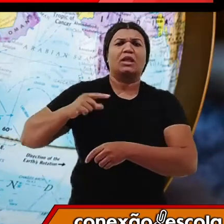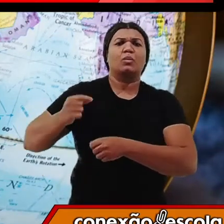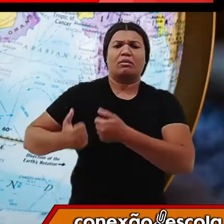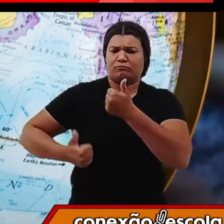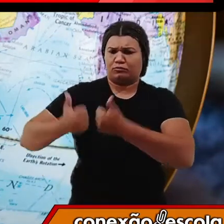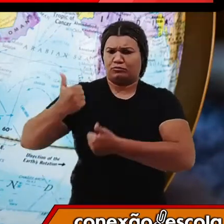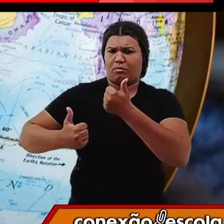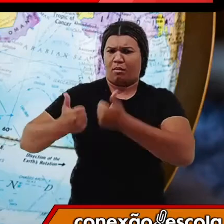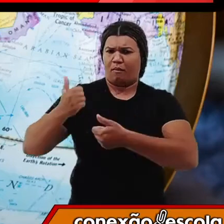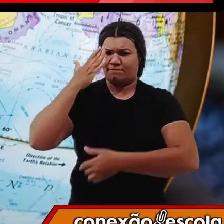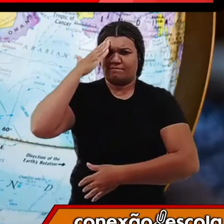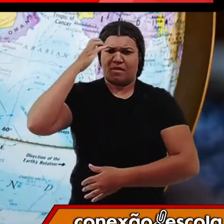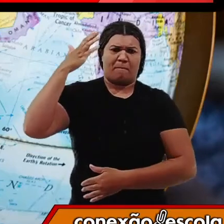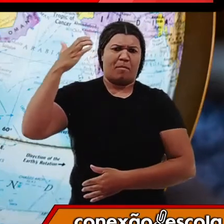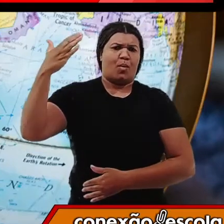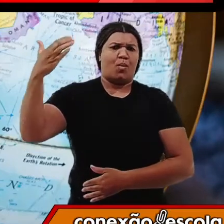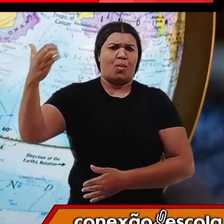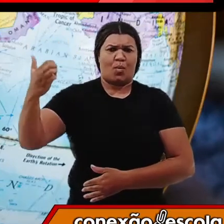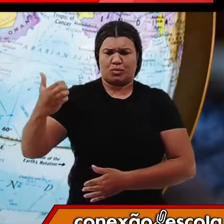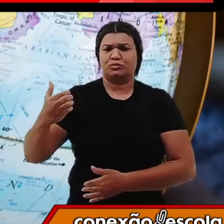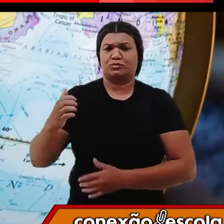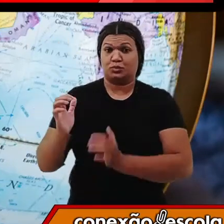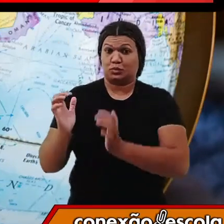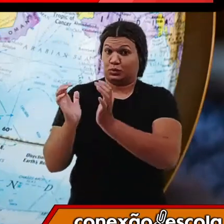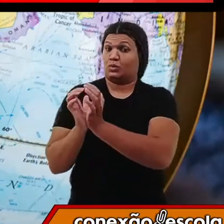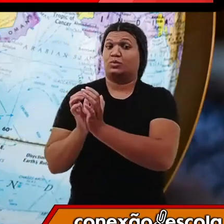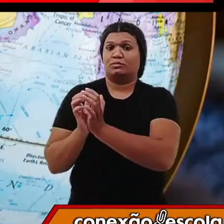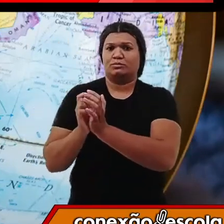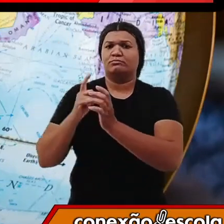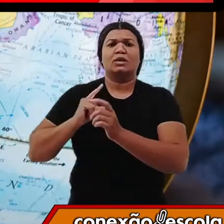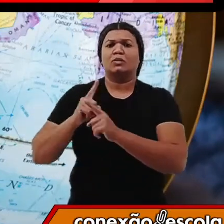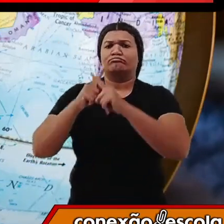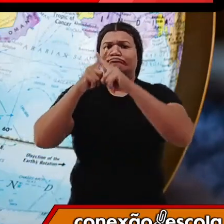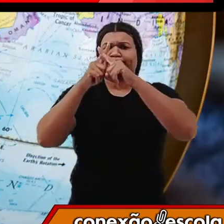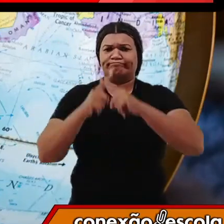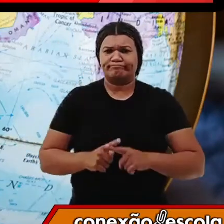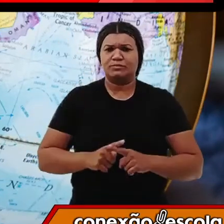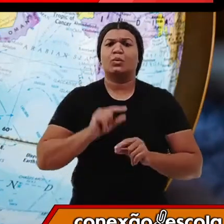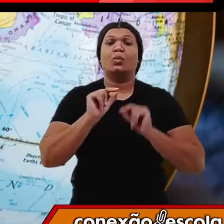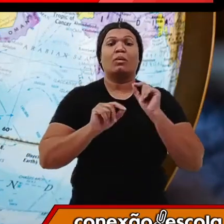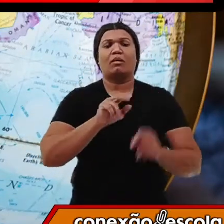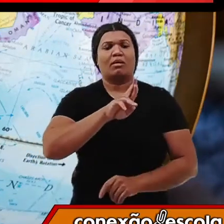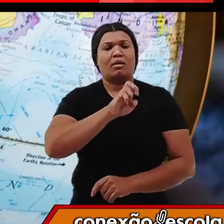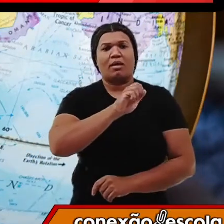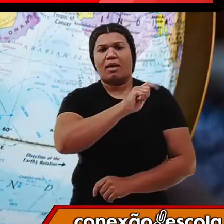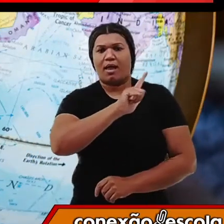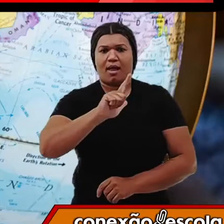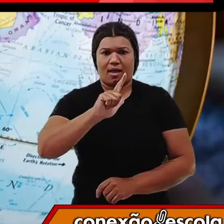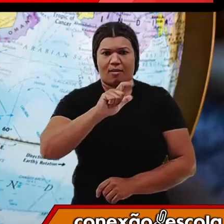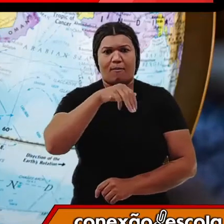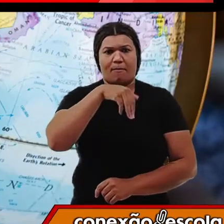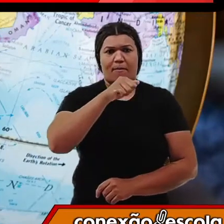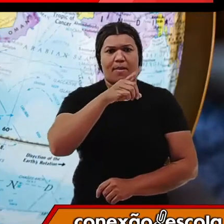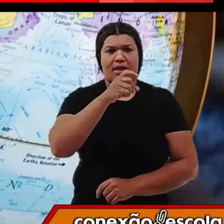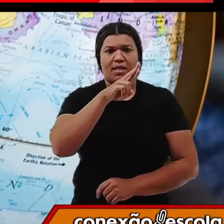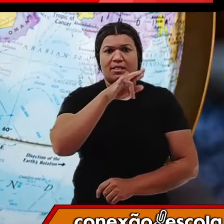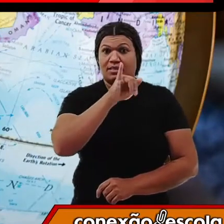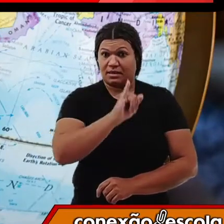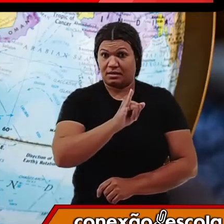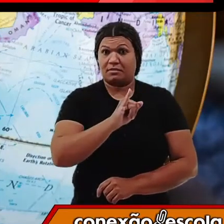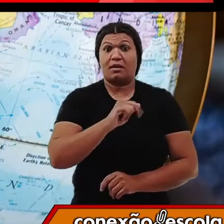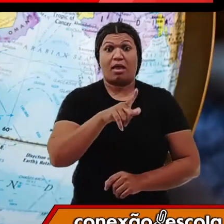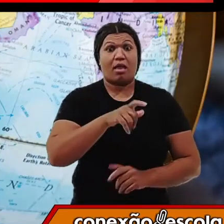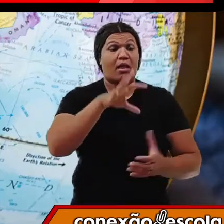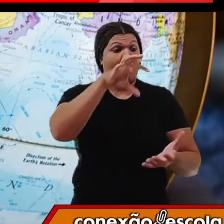chama Barcelona, que rivaliza com o Real Madrid, que é o clube de futebol da capital